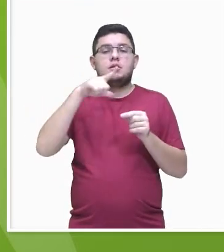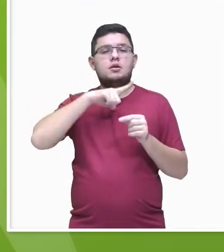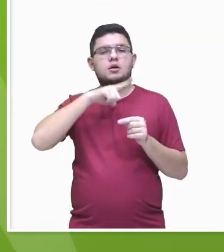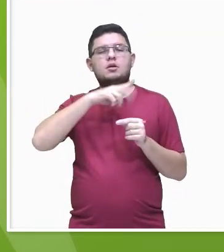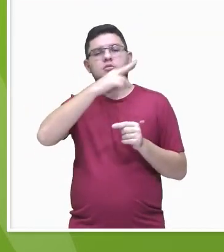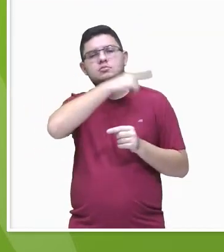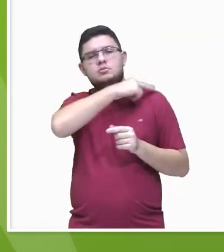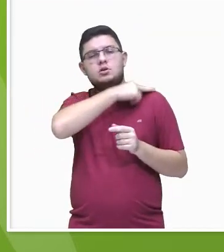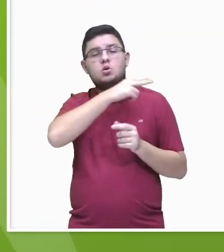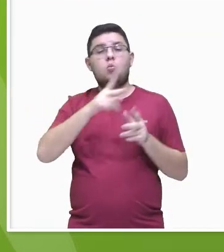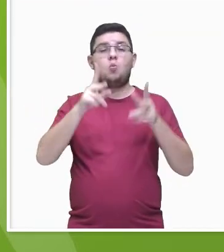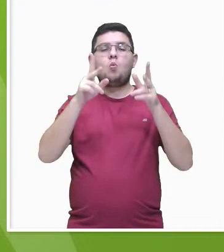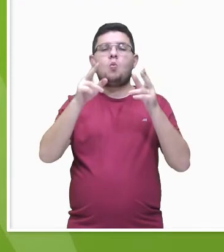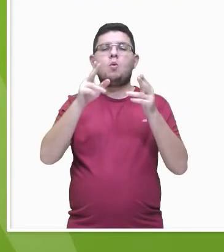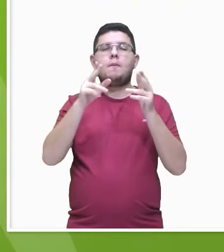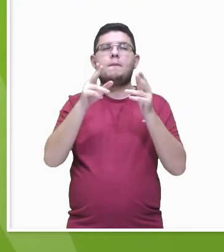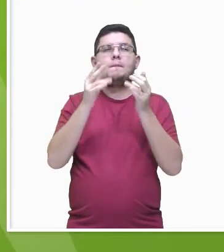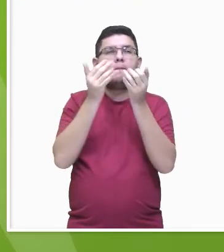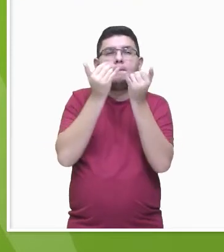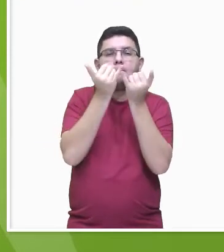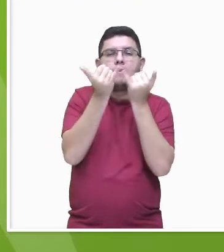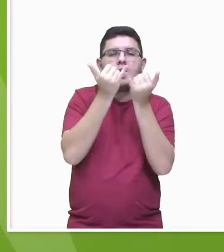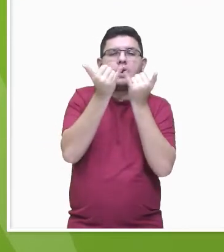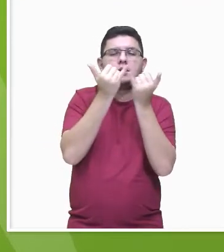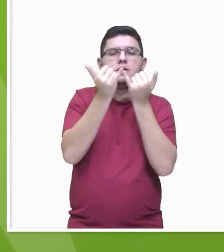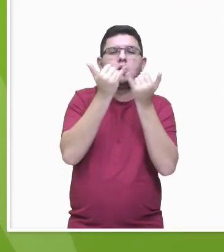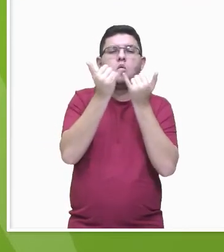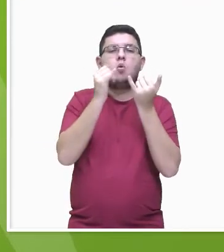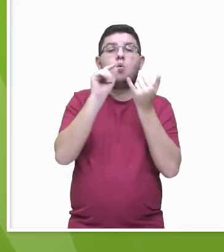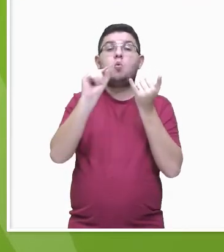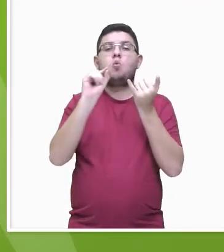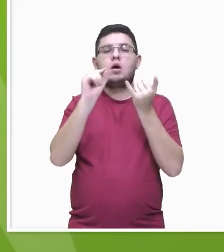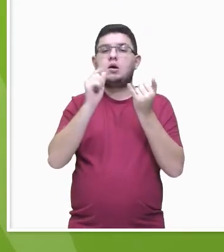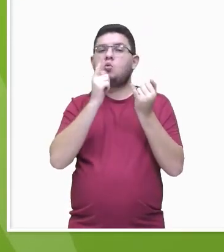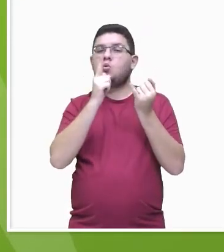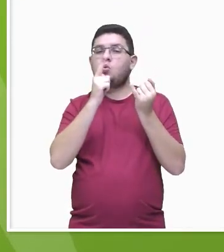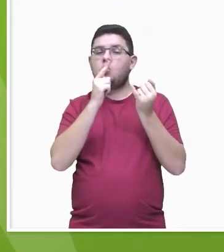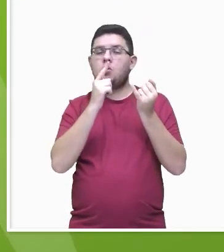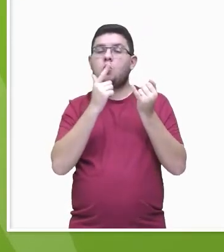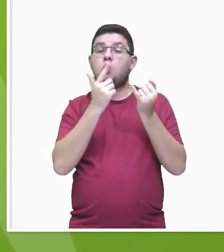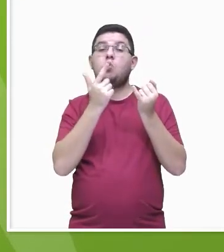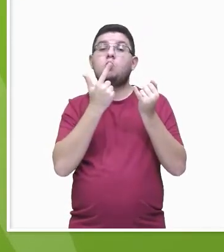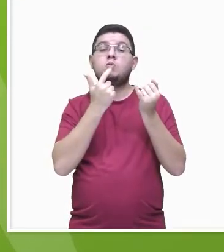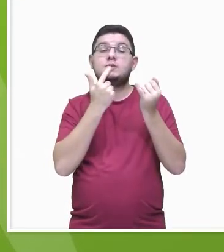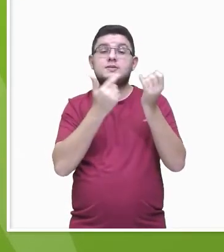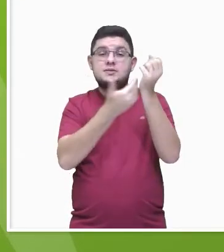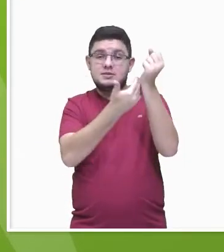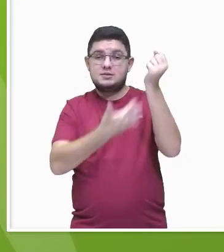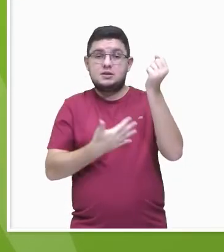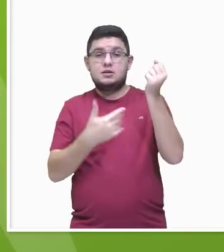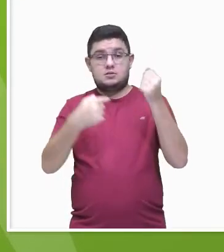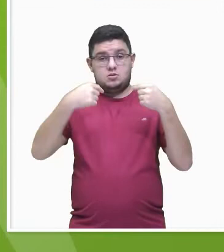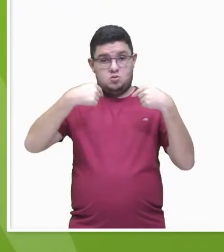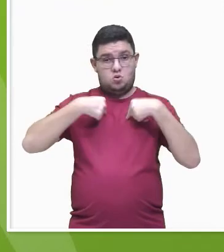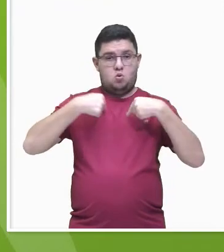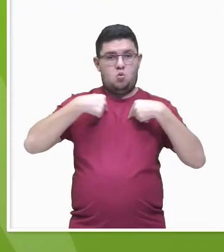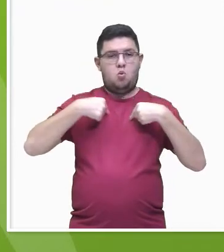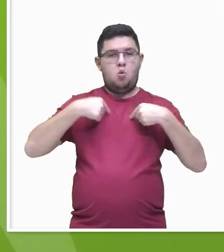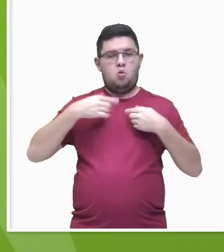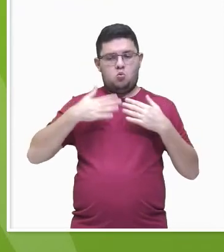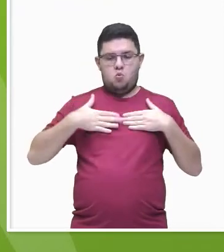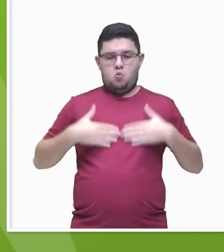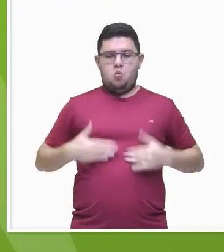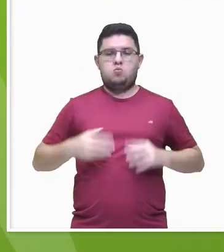à do sangue no nosso corpo, ou seja, transportar substâncias para todo o corpo. Então, no nosso corpo, né, a gente tem o